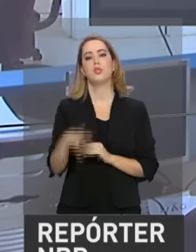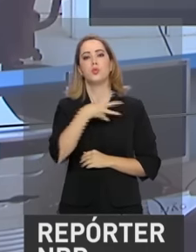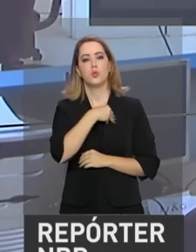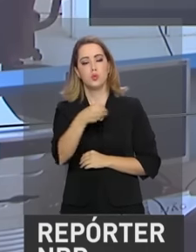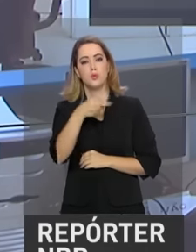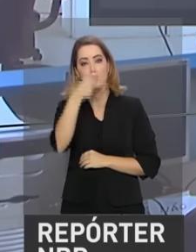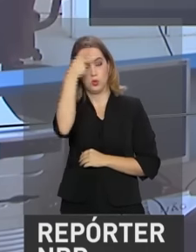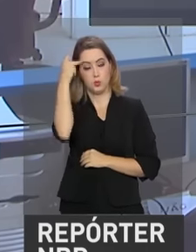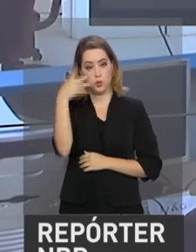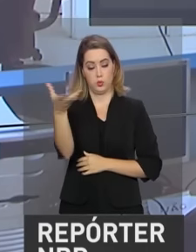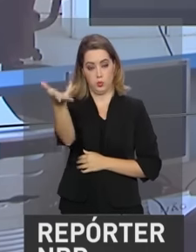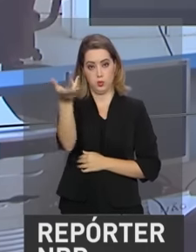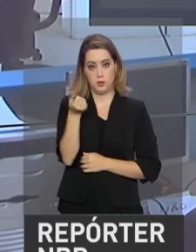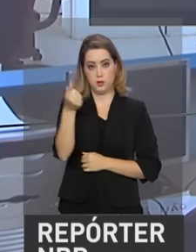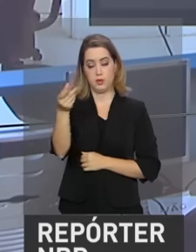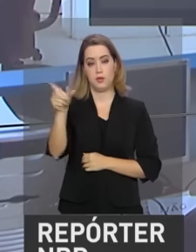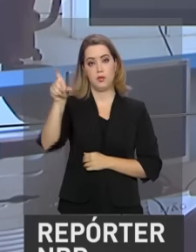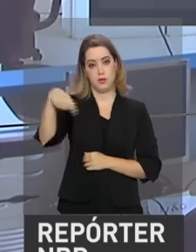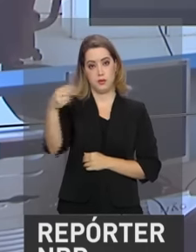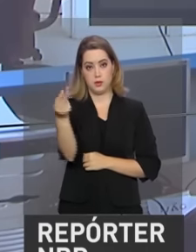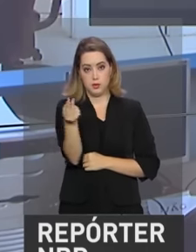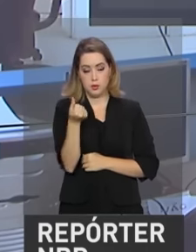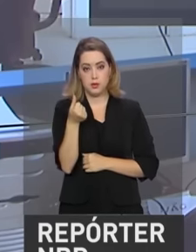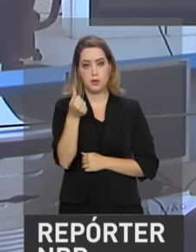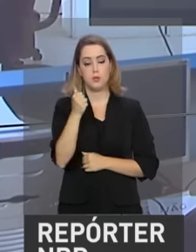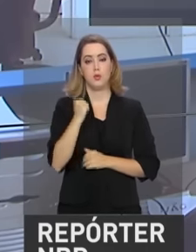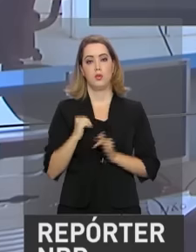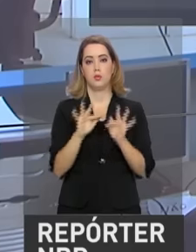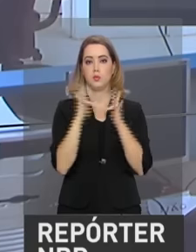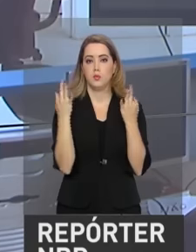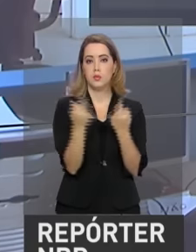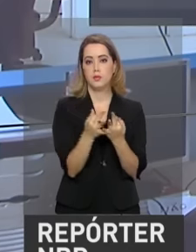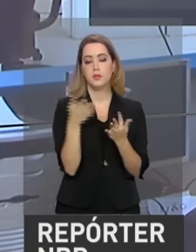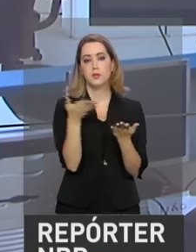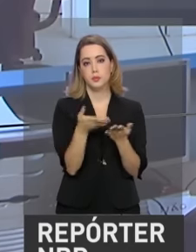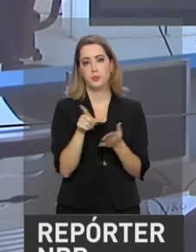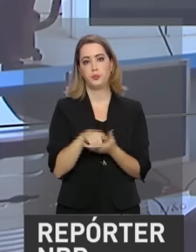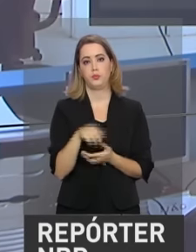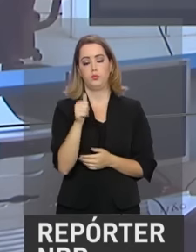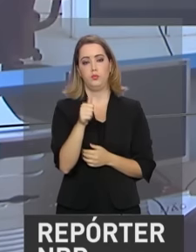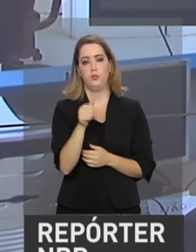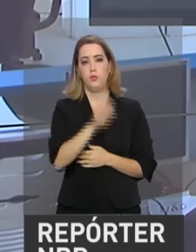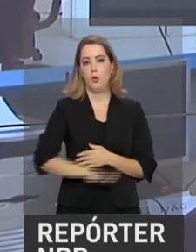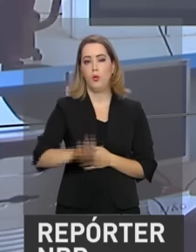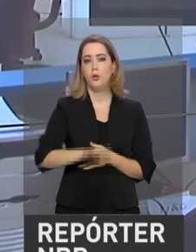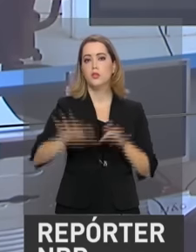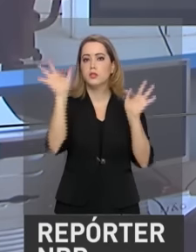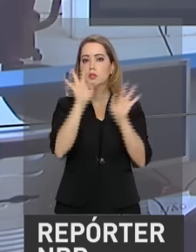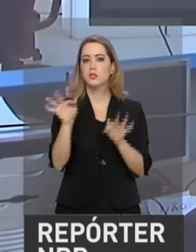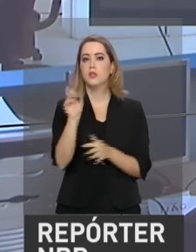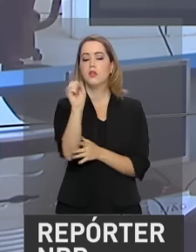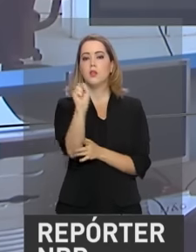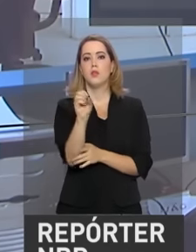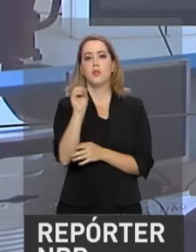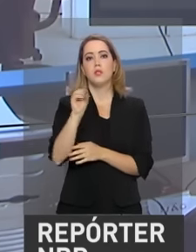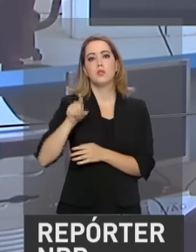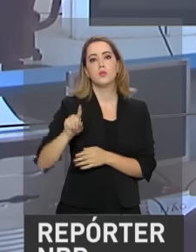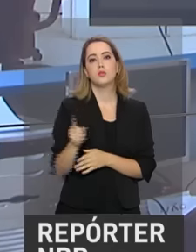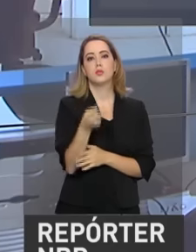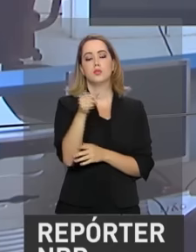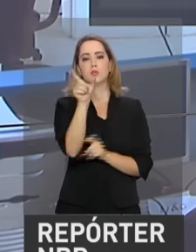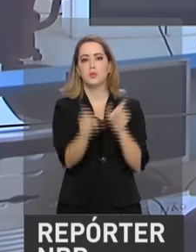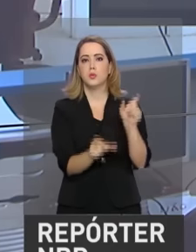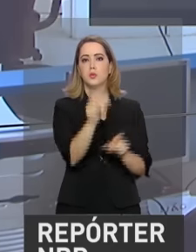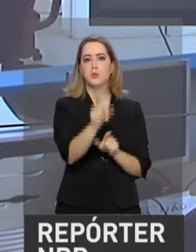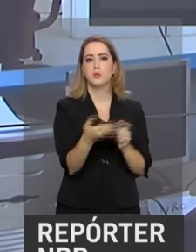de beneficiários do Bolsa Família, isso inicialmente. O Criança Feliz vai contratar 80 mil pessoas e, quando estiver em